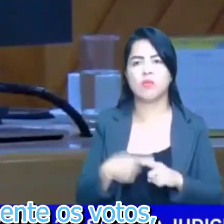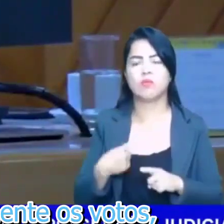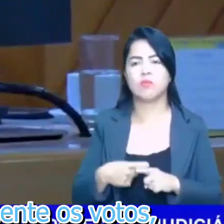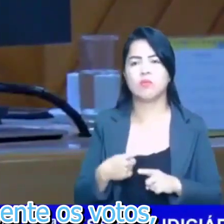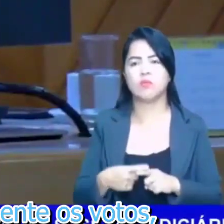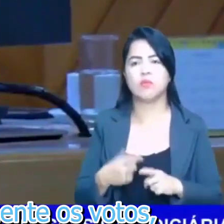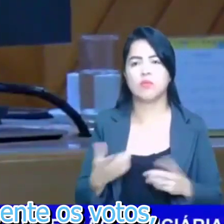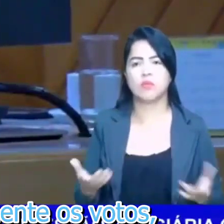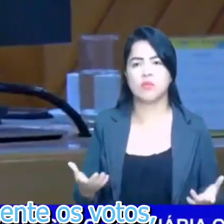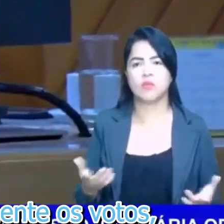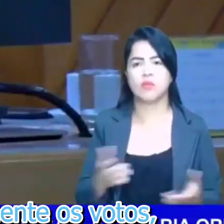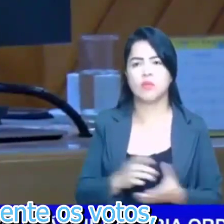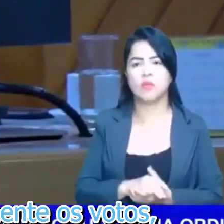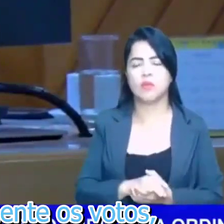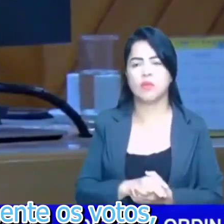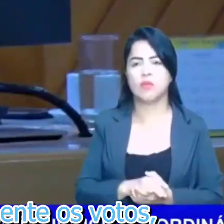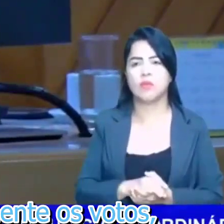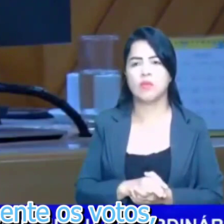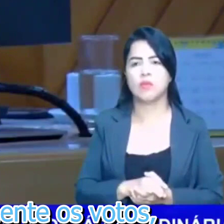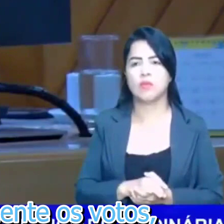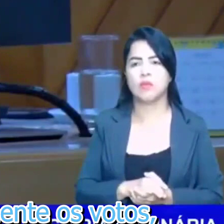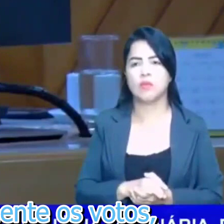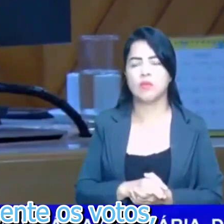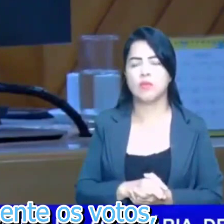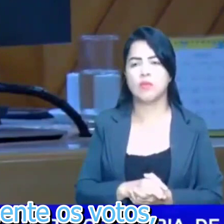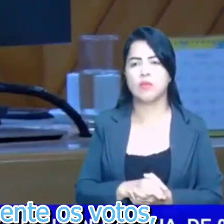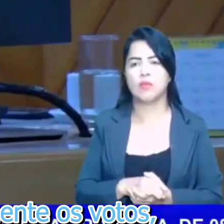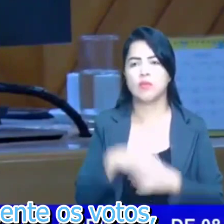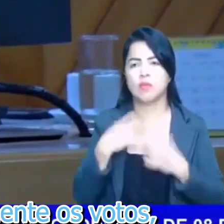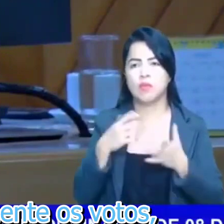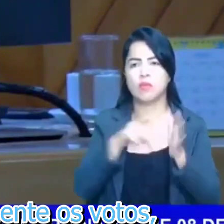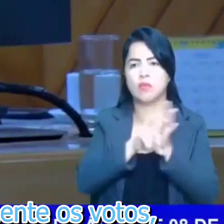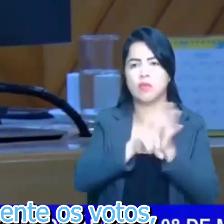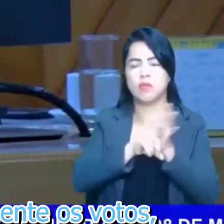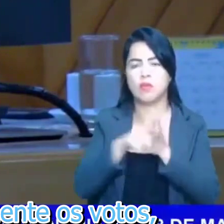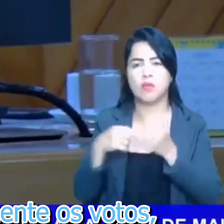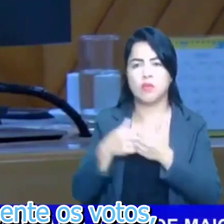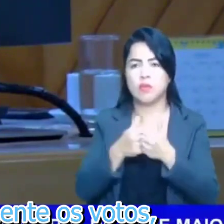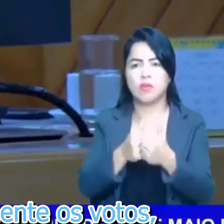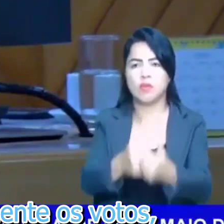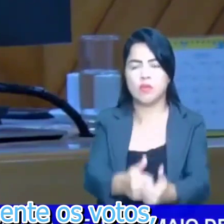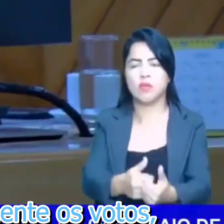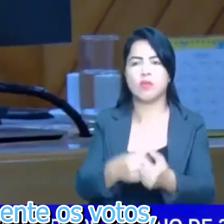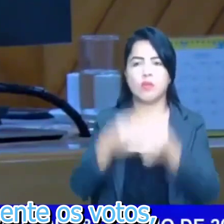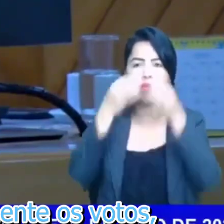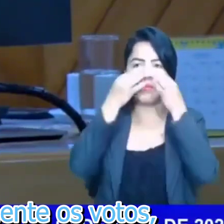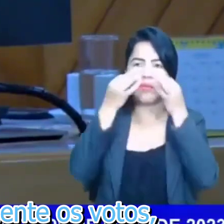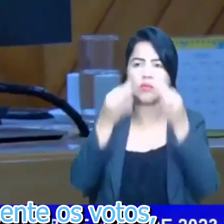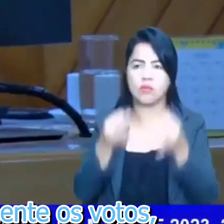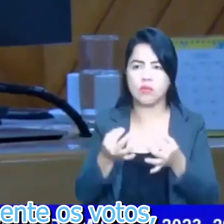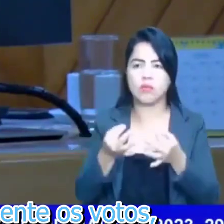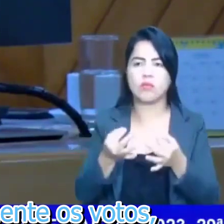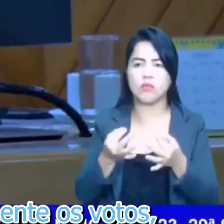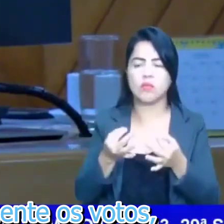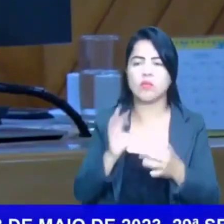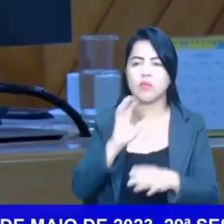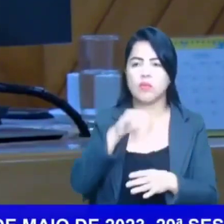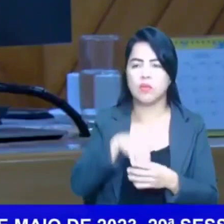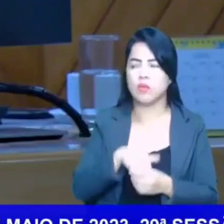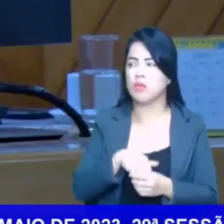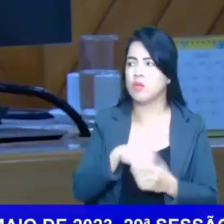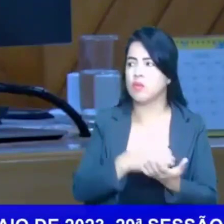mesa, desembargador Carmo Antônio. Eu acompanhei atentamente os votos